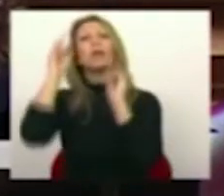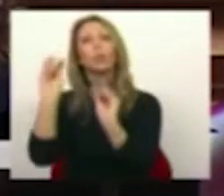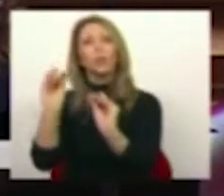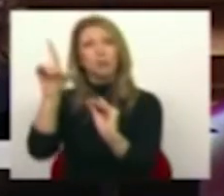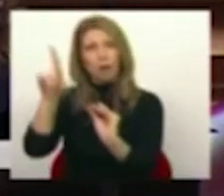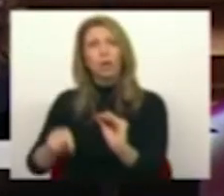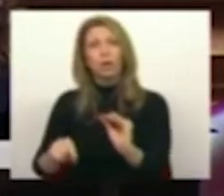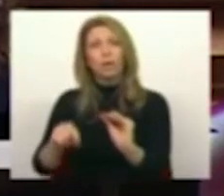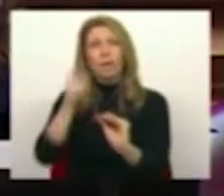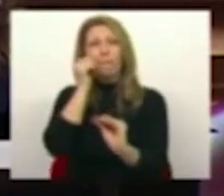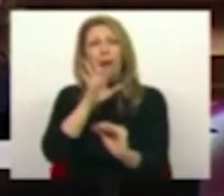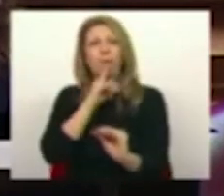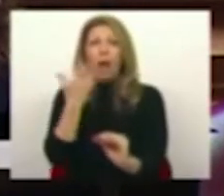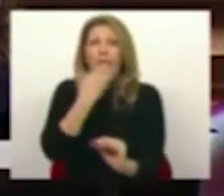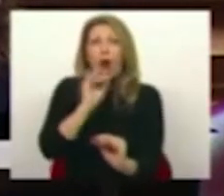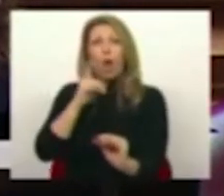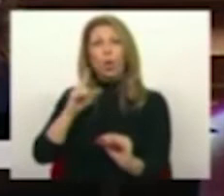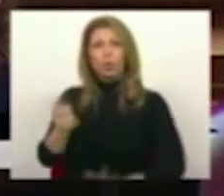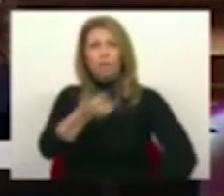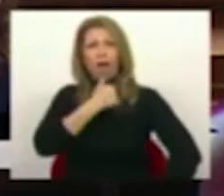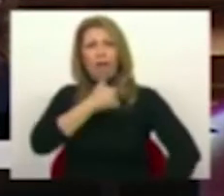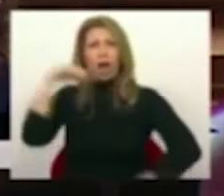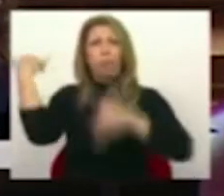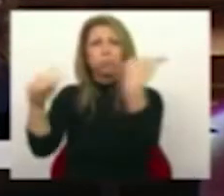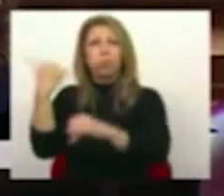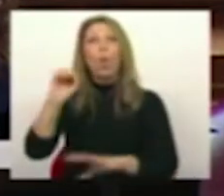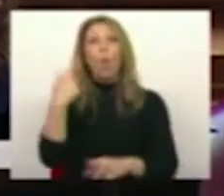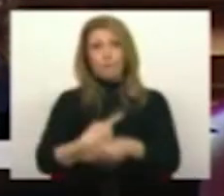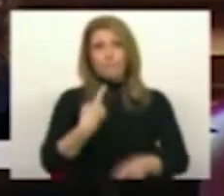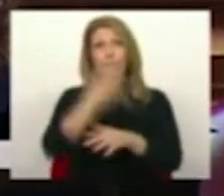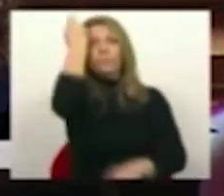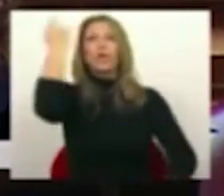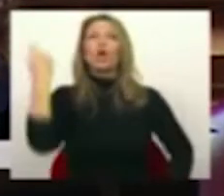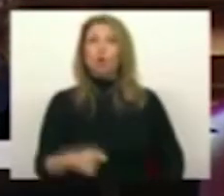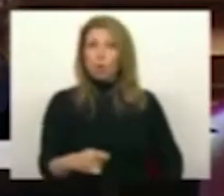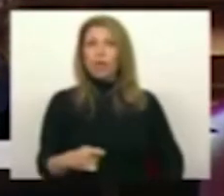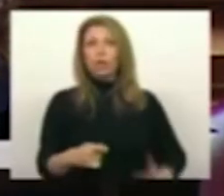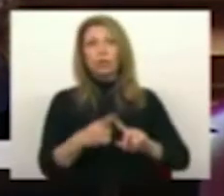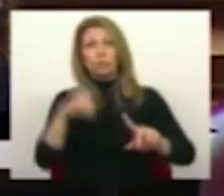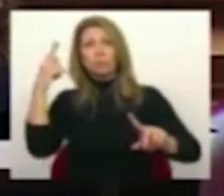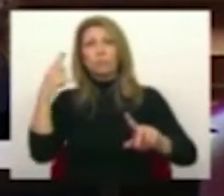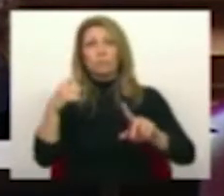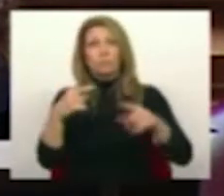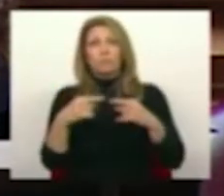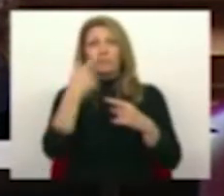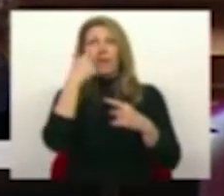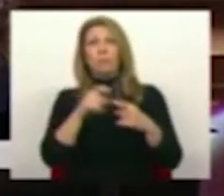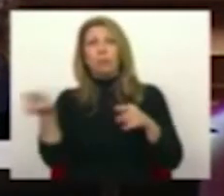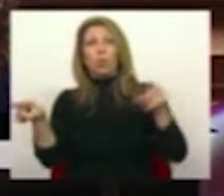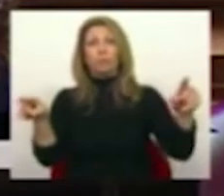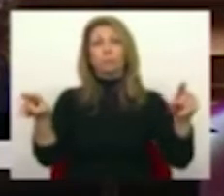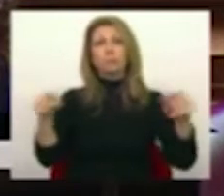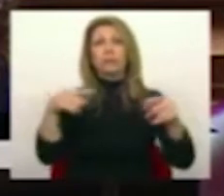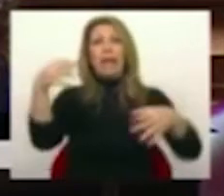de encarregados de educação e de alunos, ou então de magistrados a serem atacados pelas partes e, mais recentemente, no caso, de facto, que